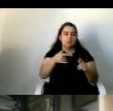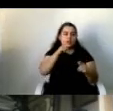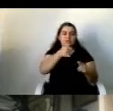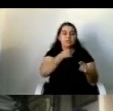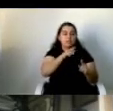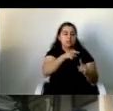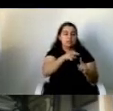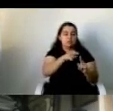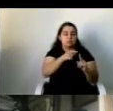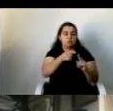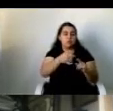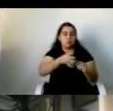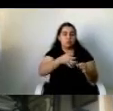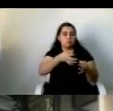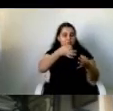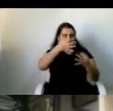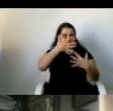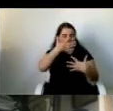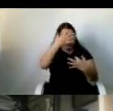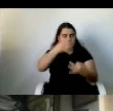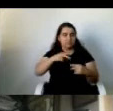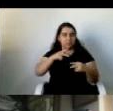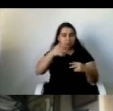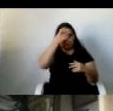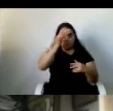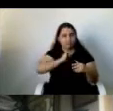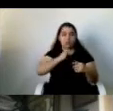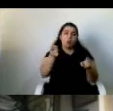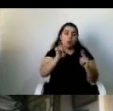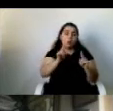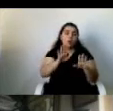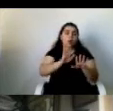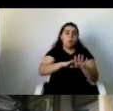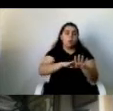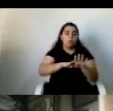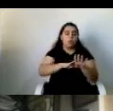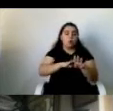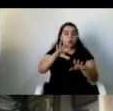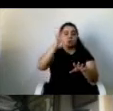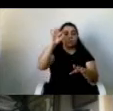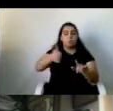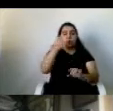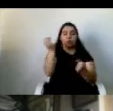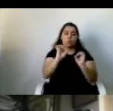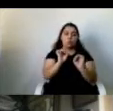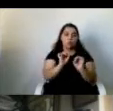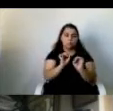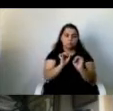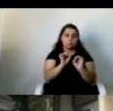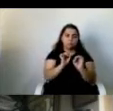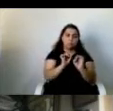alternativa a outra situação. Para além disso, foi